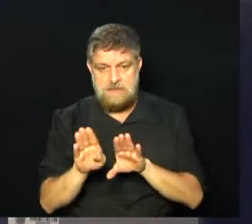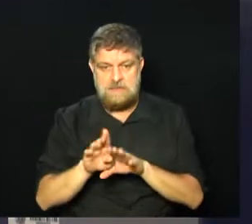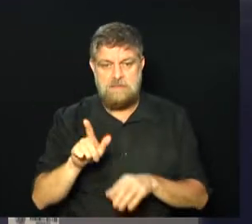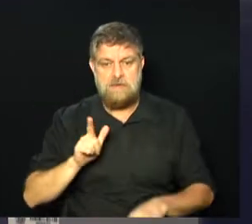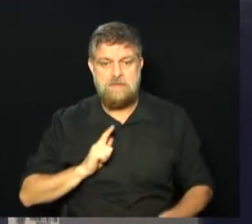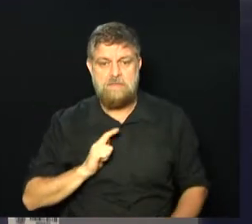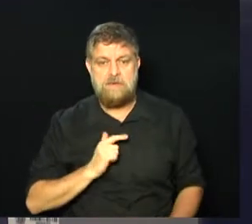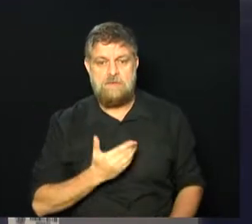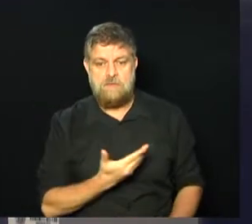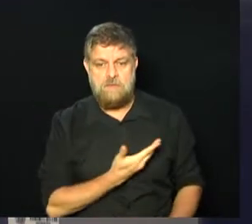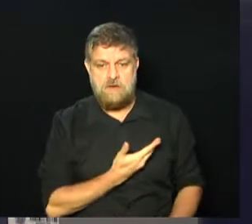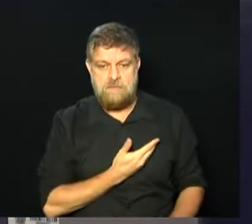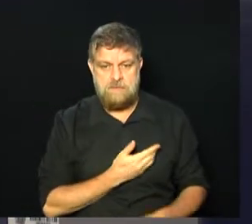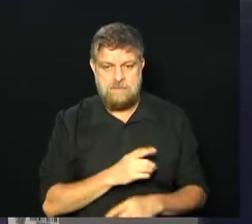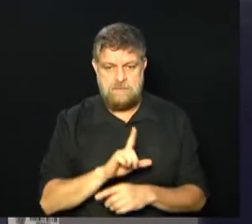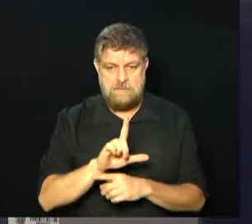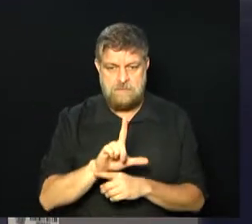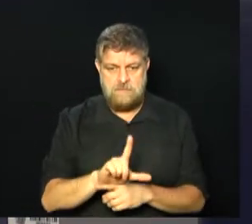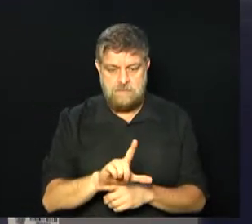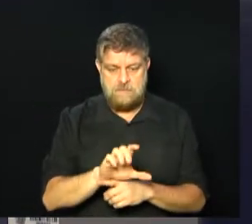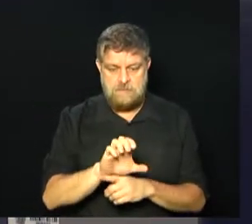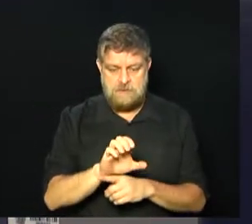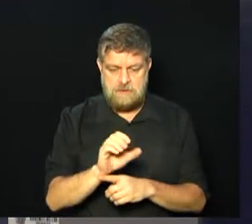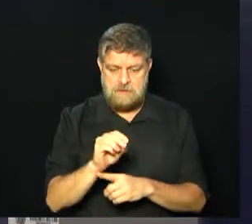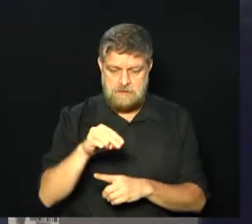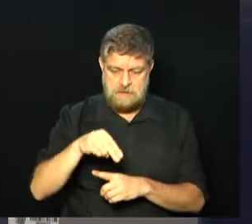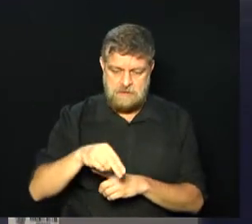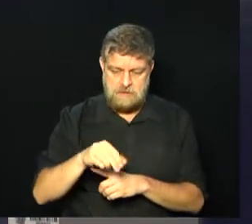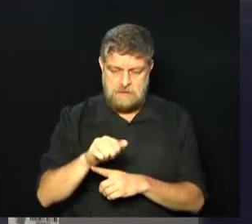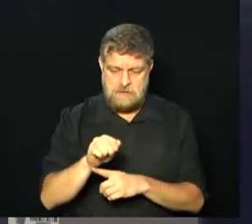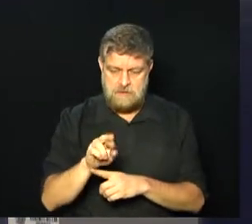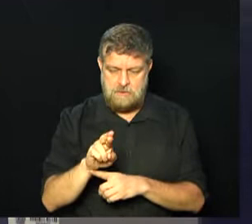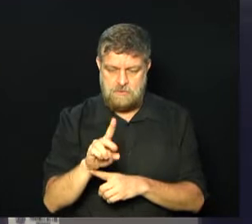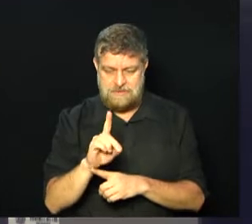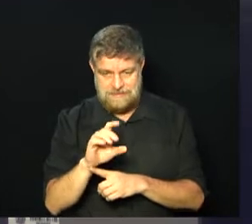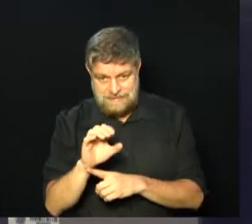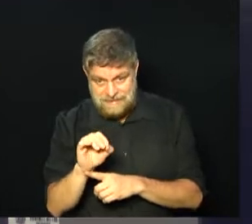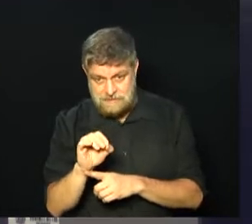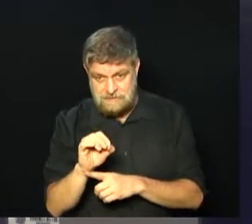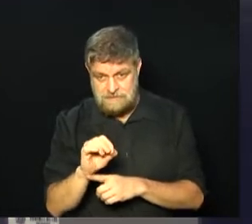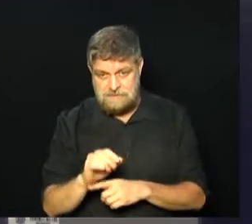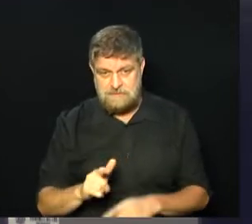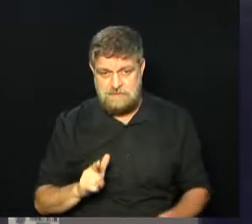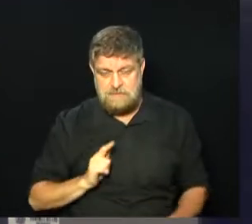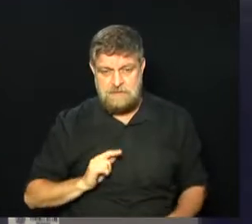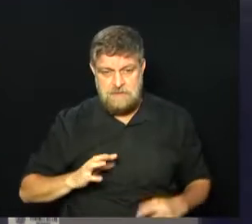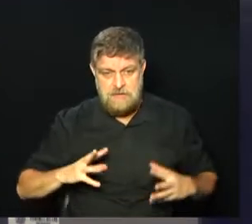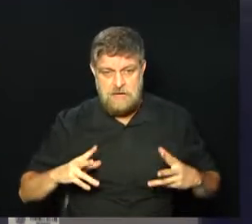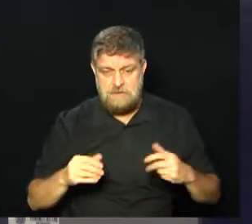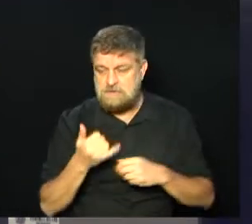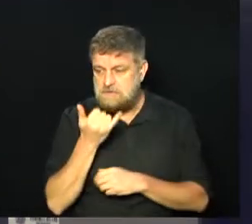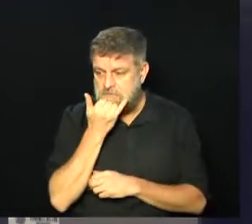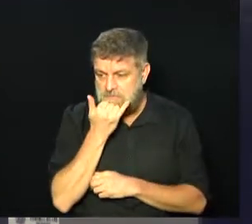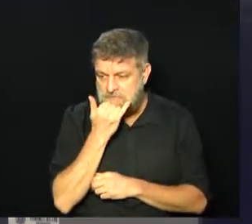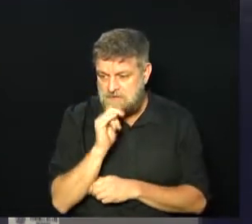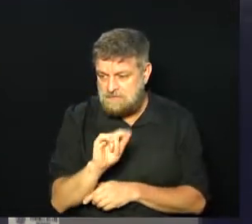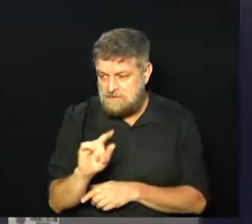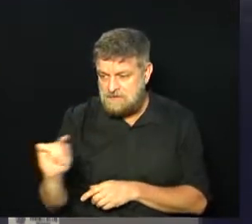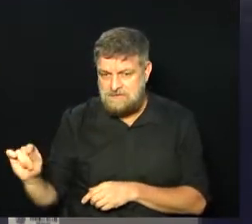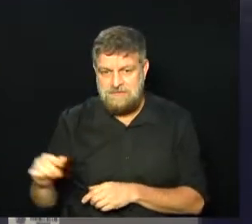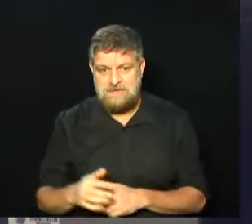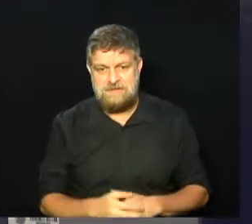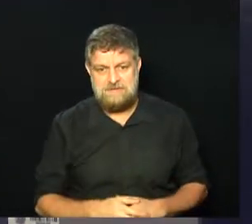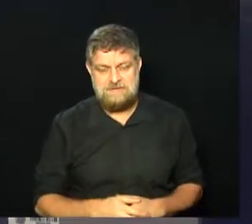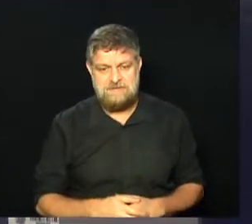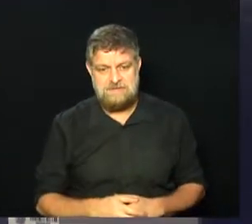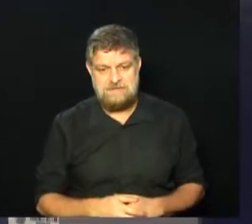oncologia, Leonardo da Silva. Mas, assim, mais especialmente que todos, que me perdoem as autoridades aqui,